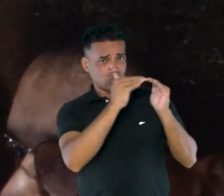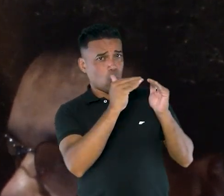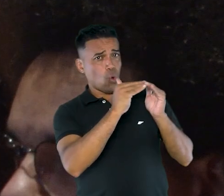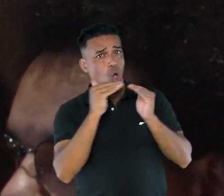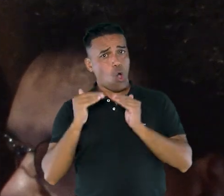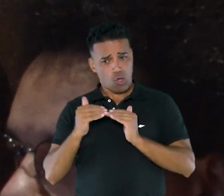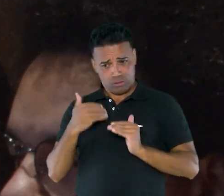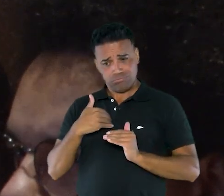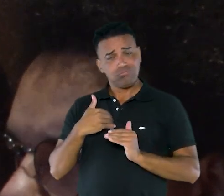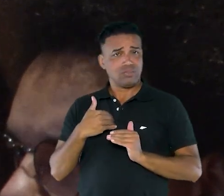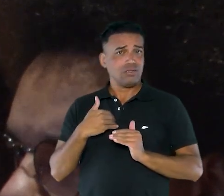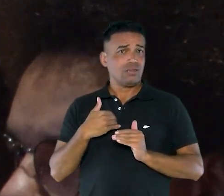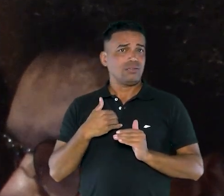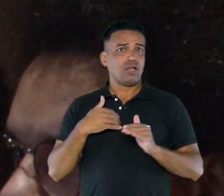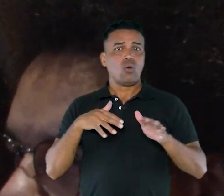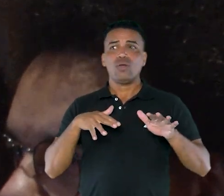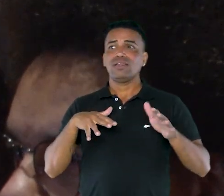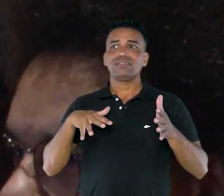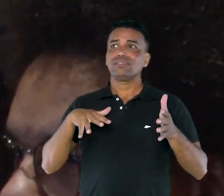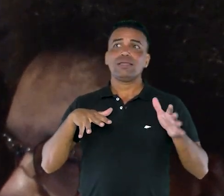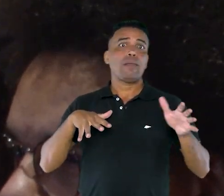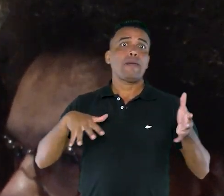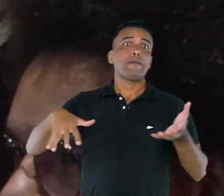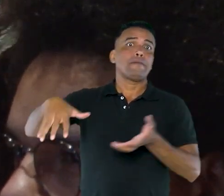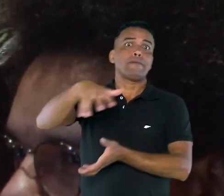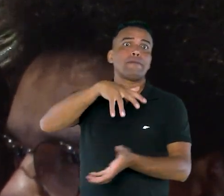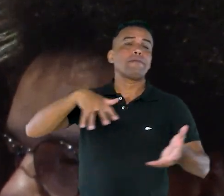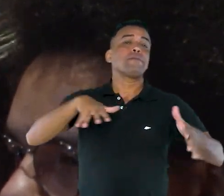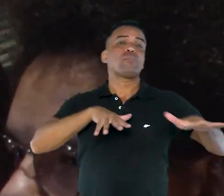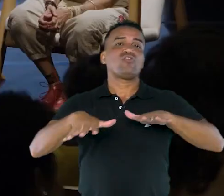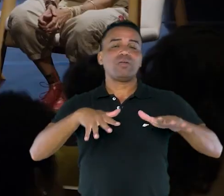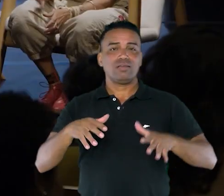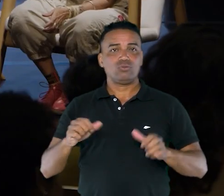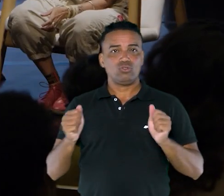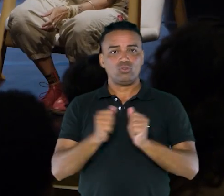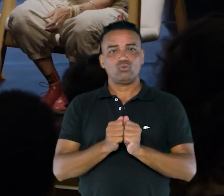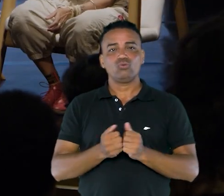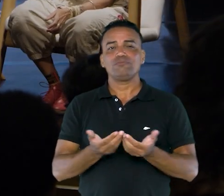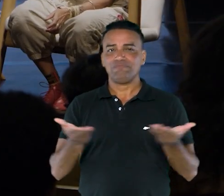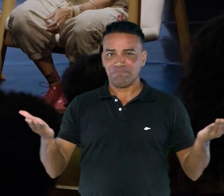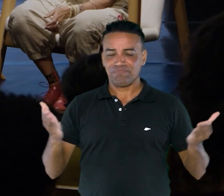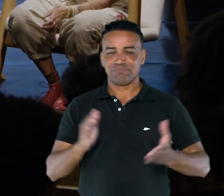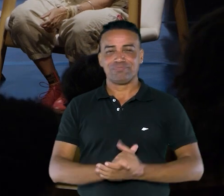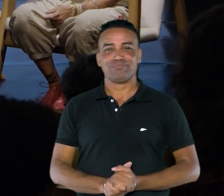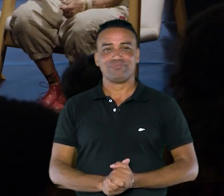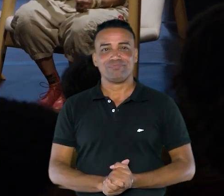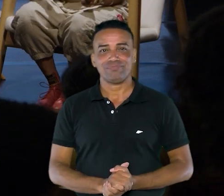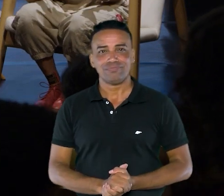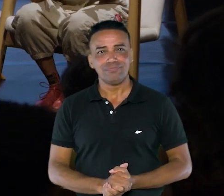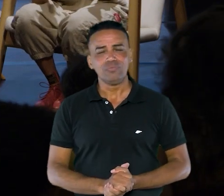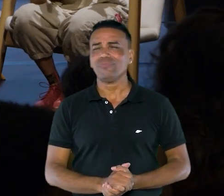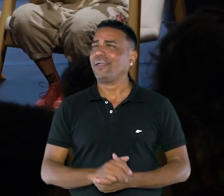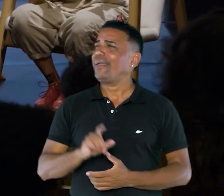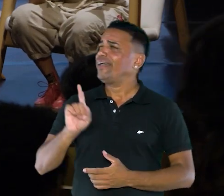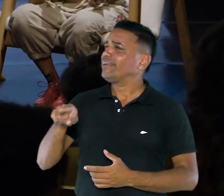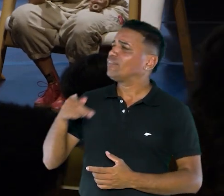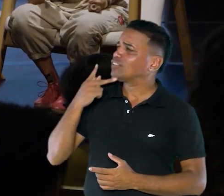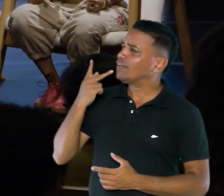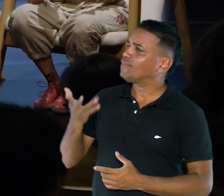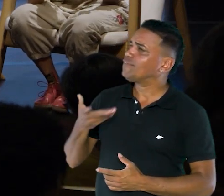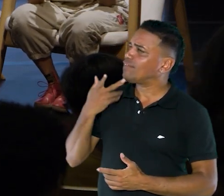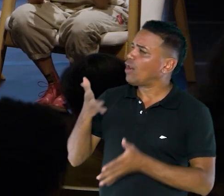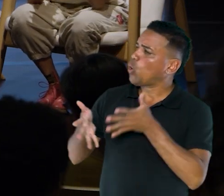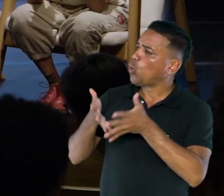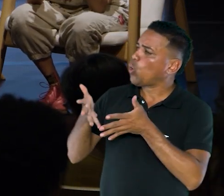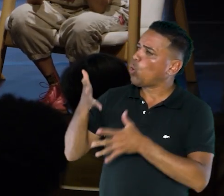vocês concordam e como que a gente vai nesse movimento junto aqui. Vamos começar pela Noris. Essa coisa que você